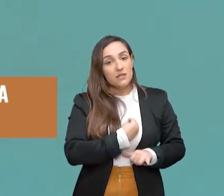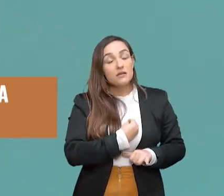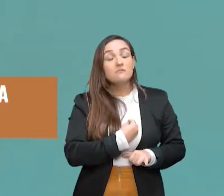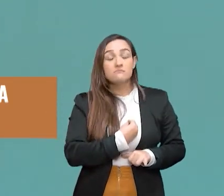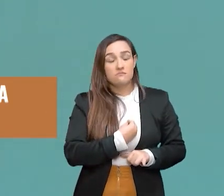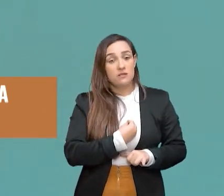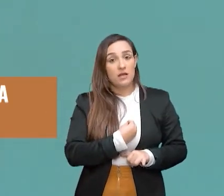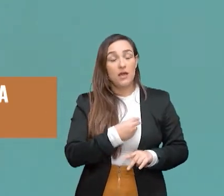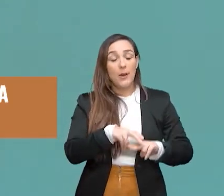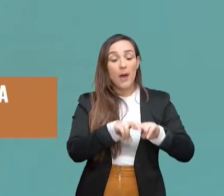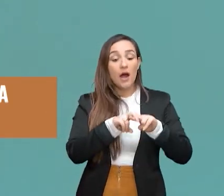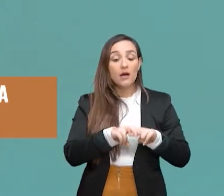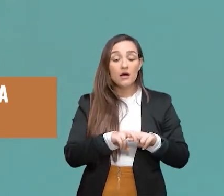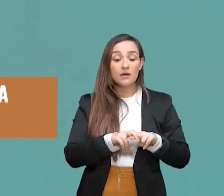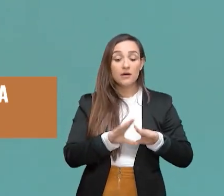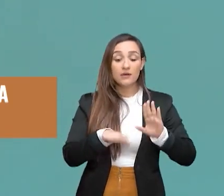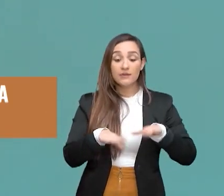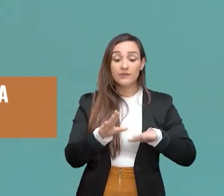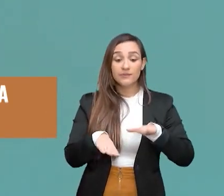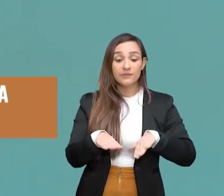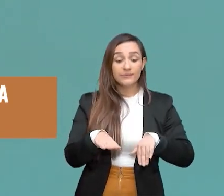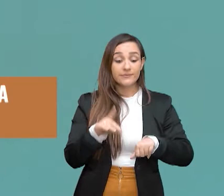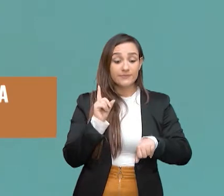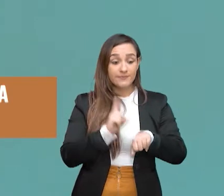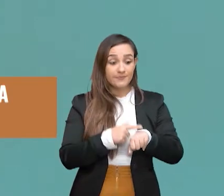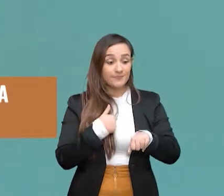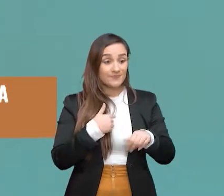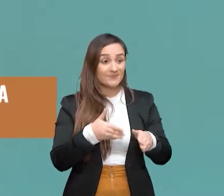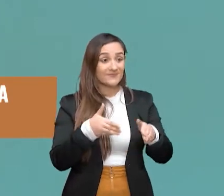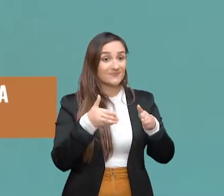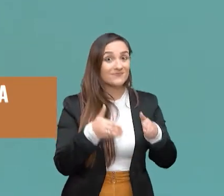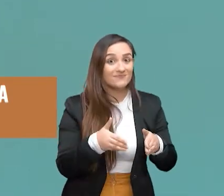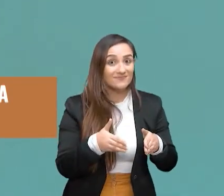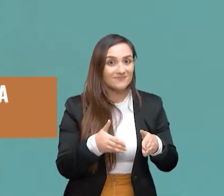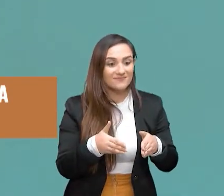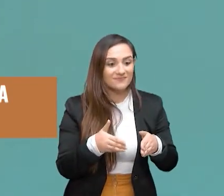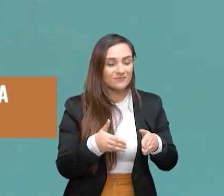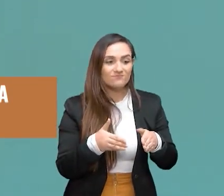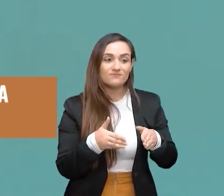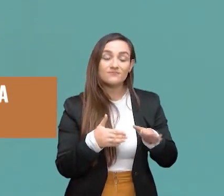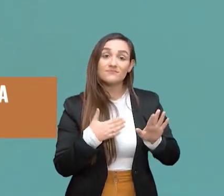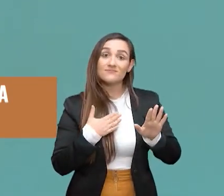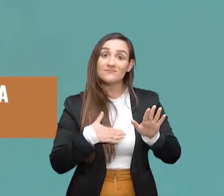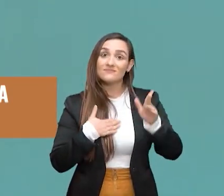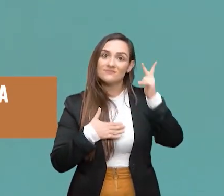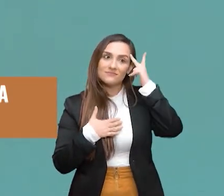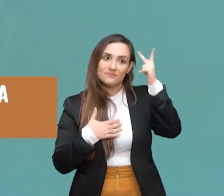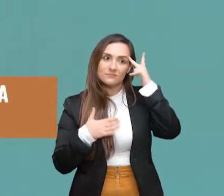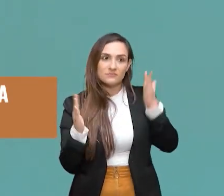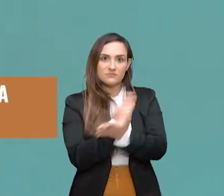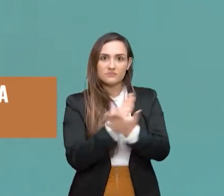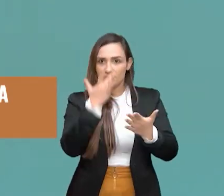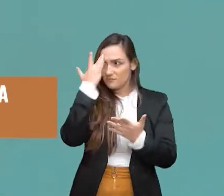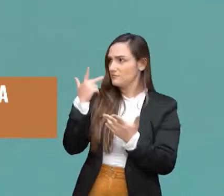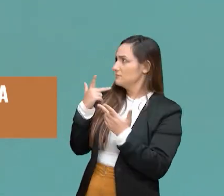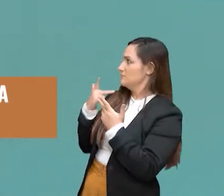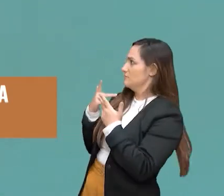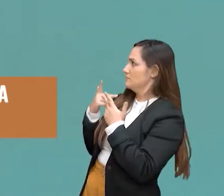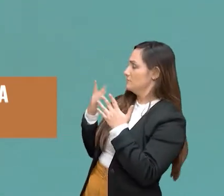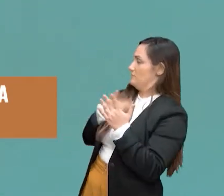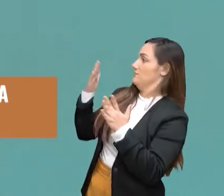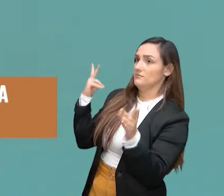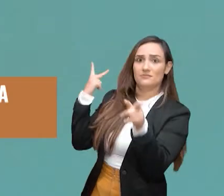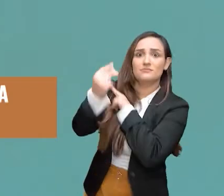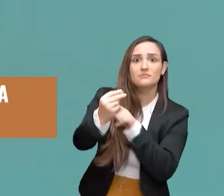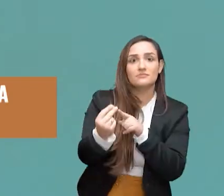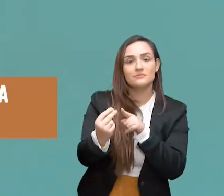complicada. Às vezes, a nossa abordagem, por mais tranquila que seja,